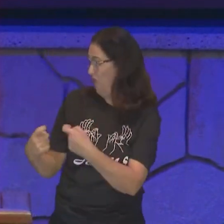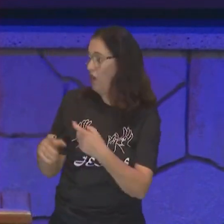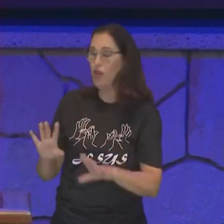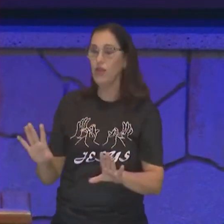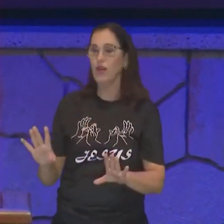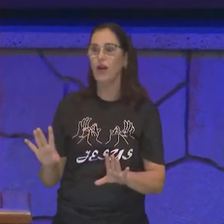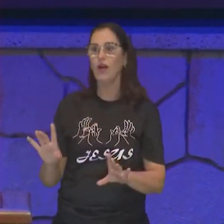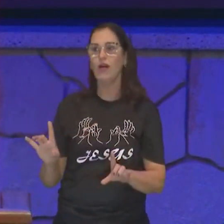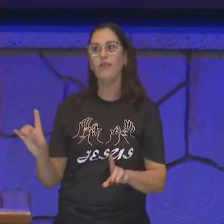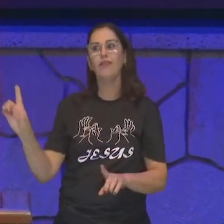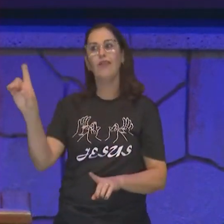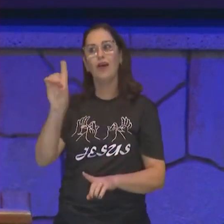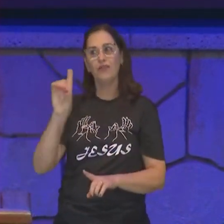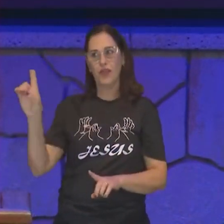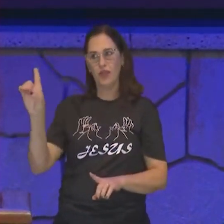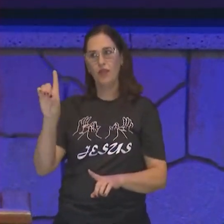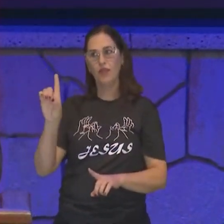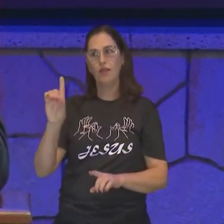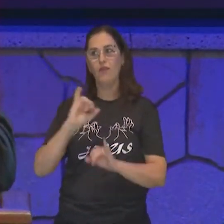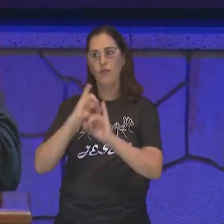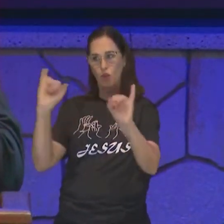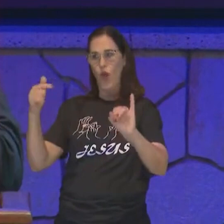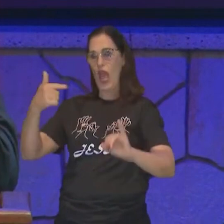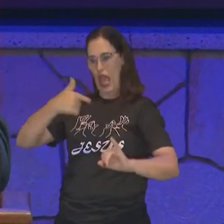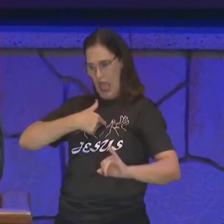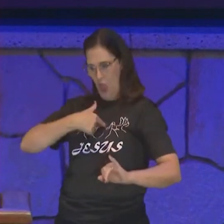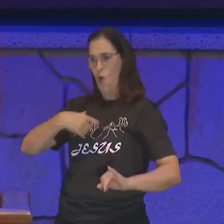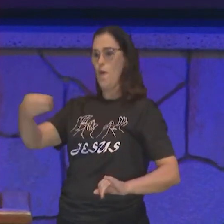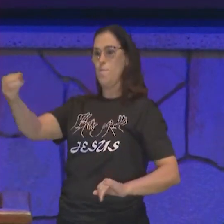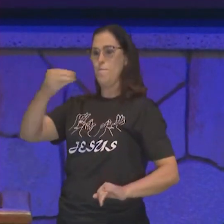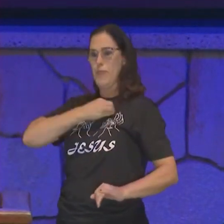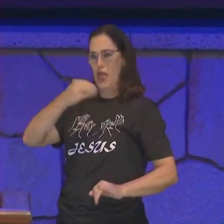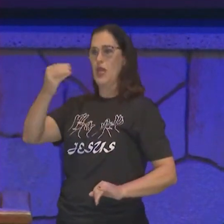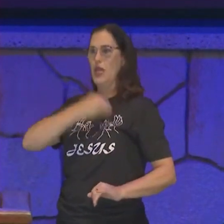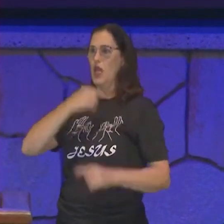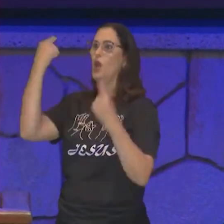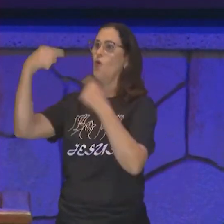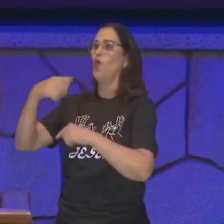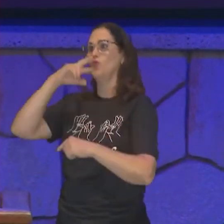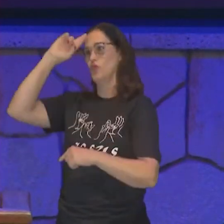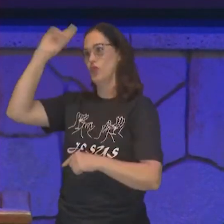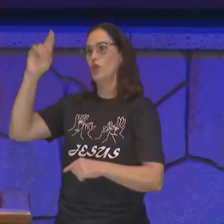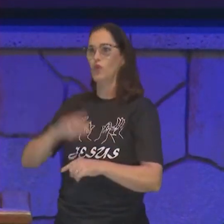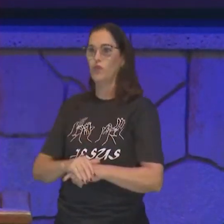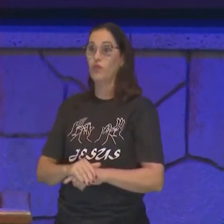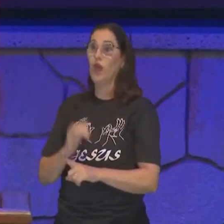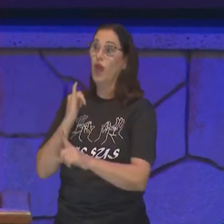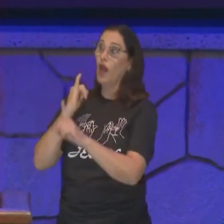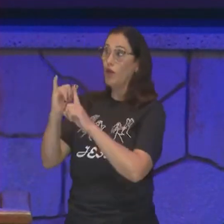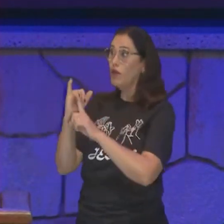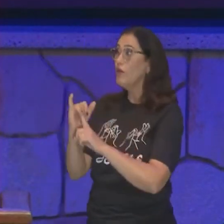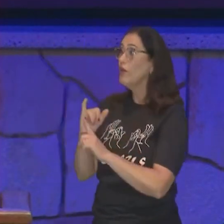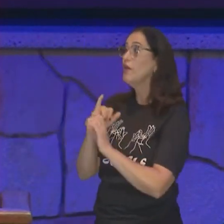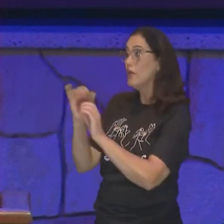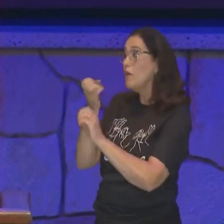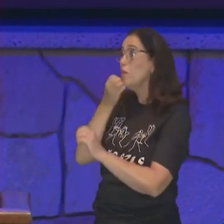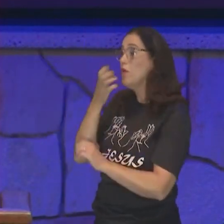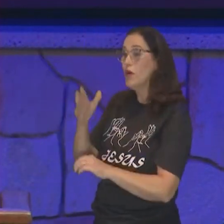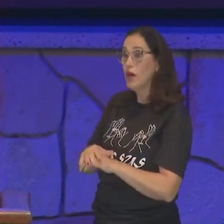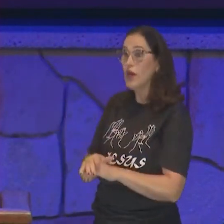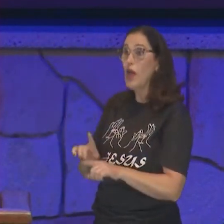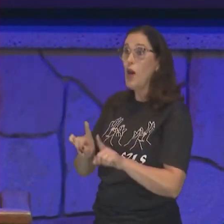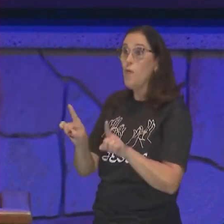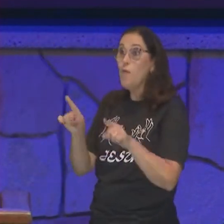não, eu pequei. E aí o profeta dá uma boa notícia para ele, porque o salário